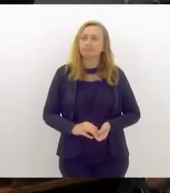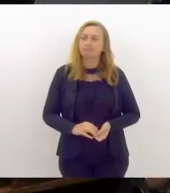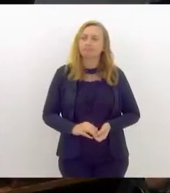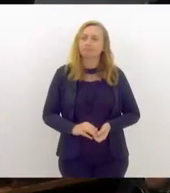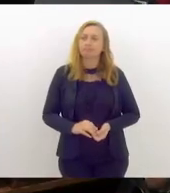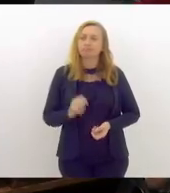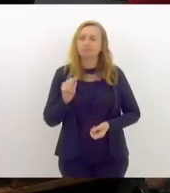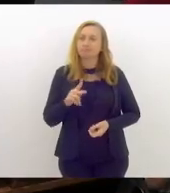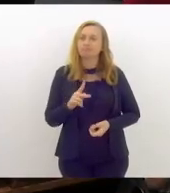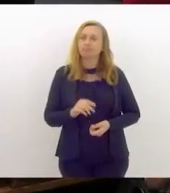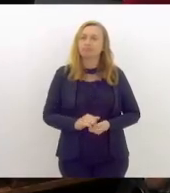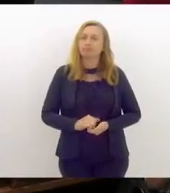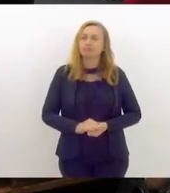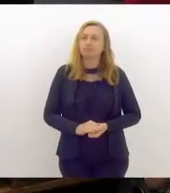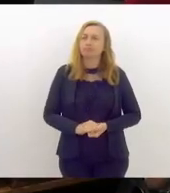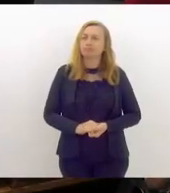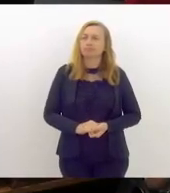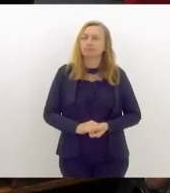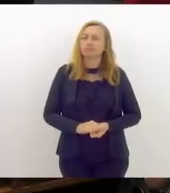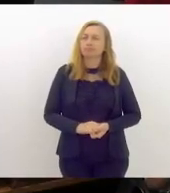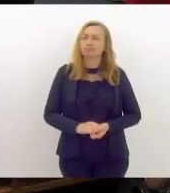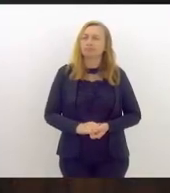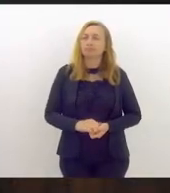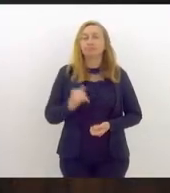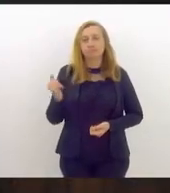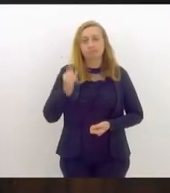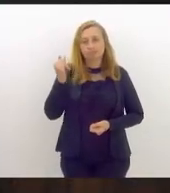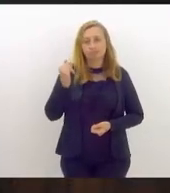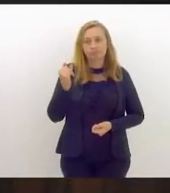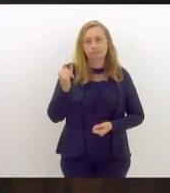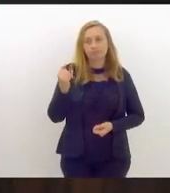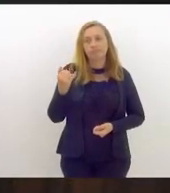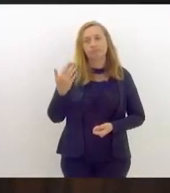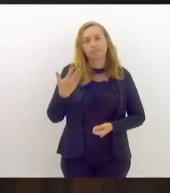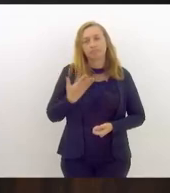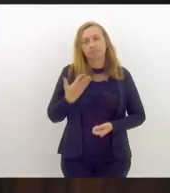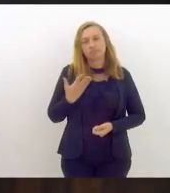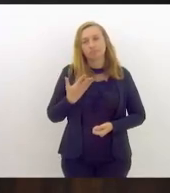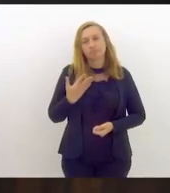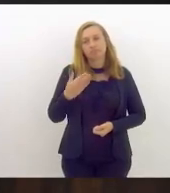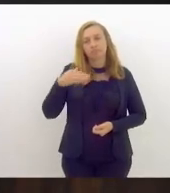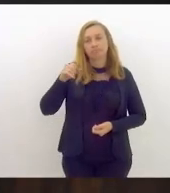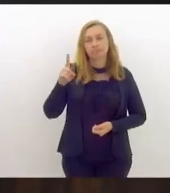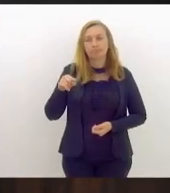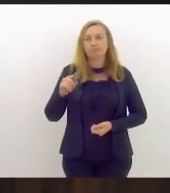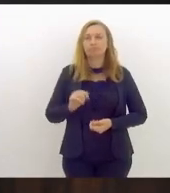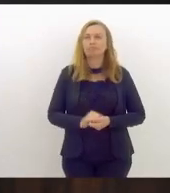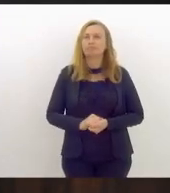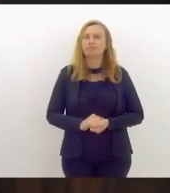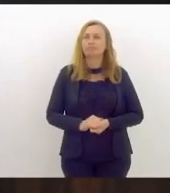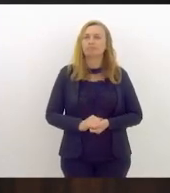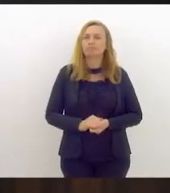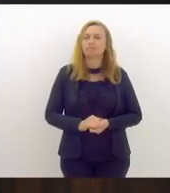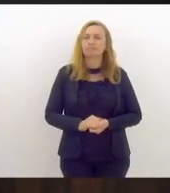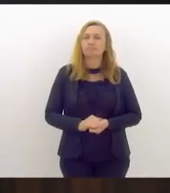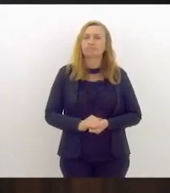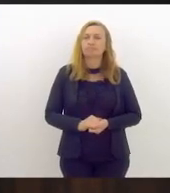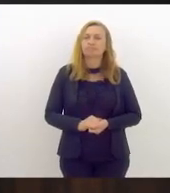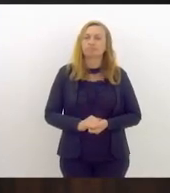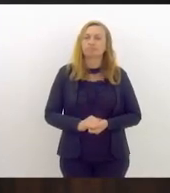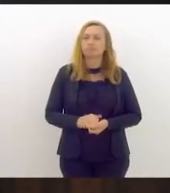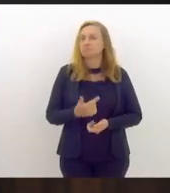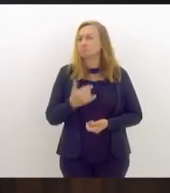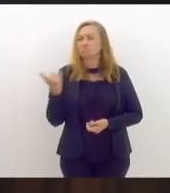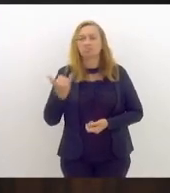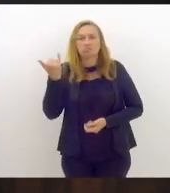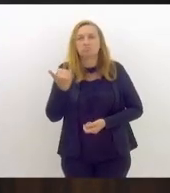Ok. Importante é, como diria o nosso velho mal, má. Não importa a cor do bichano,